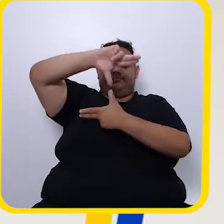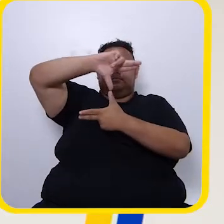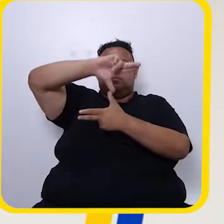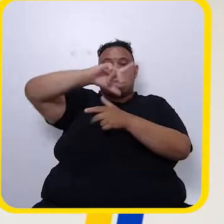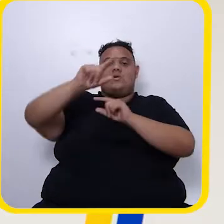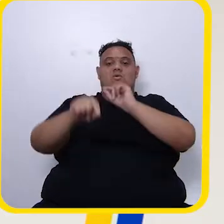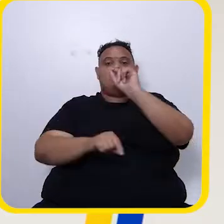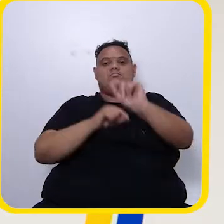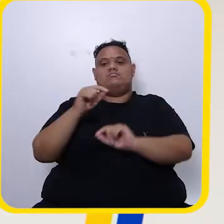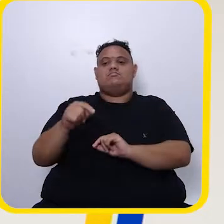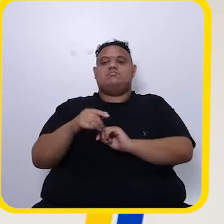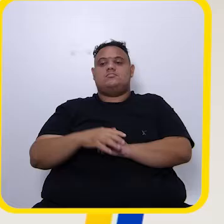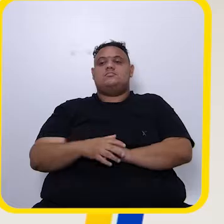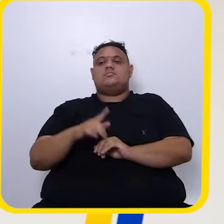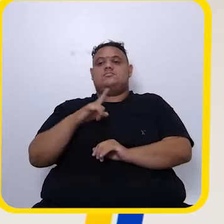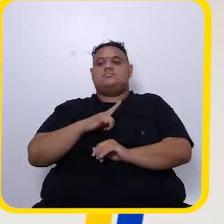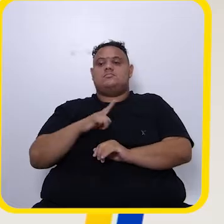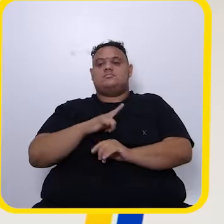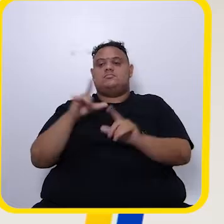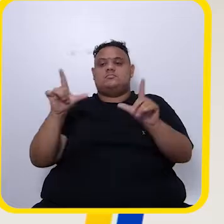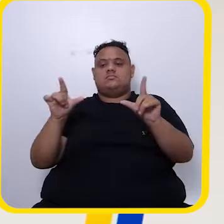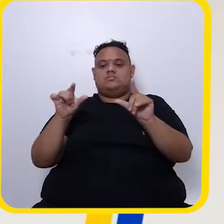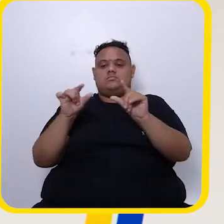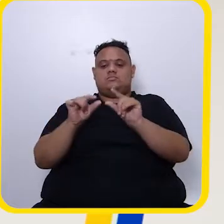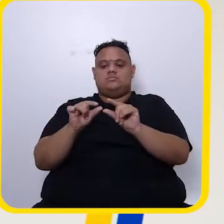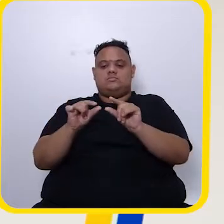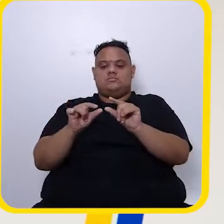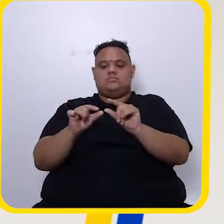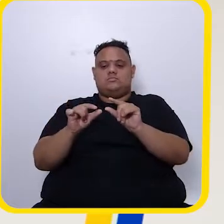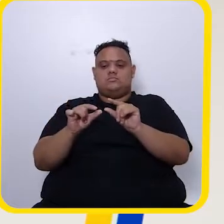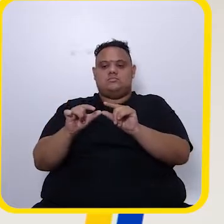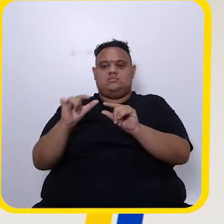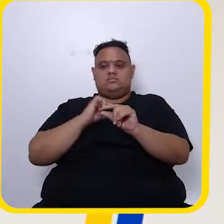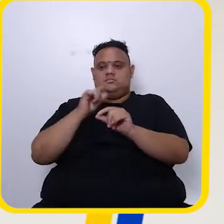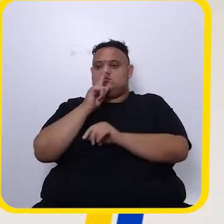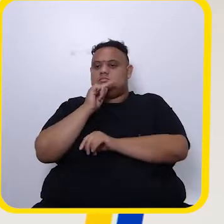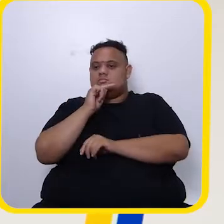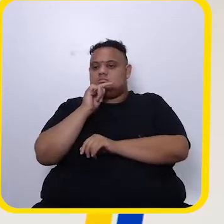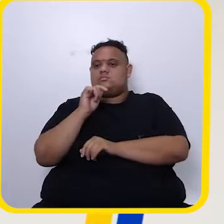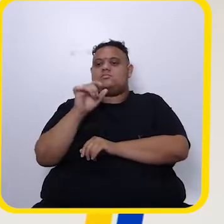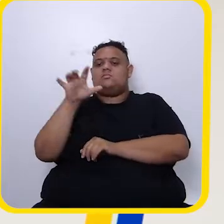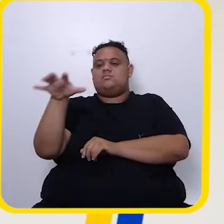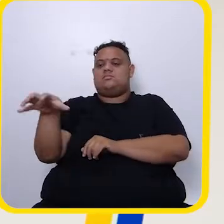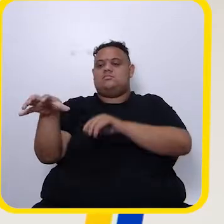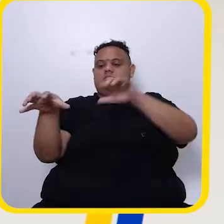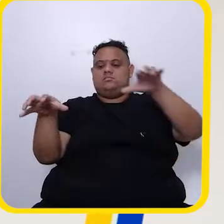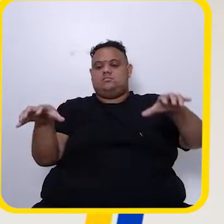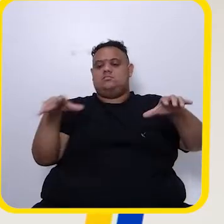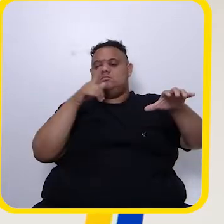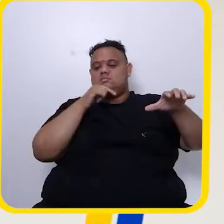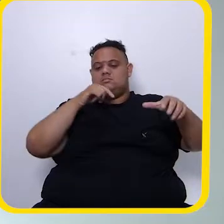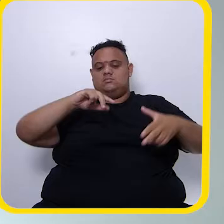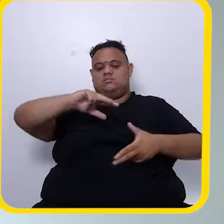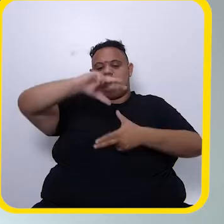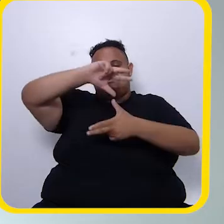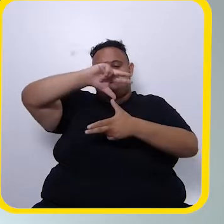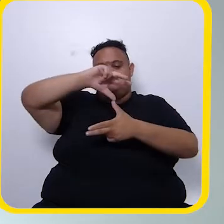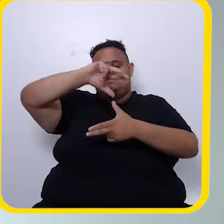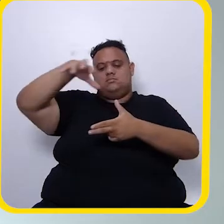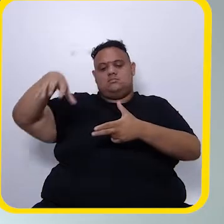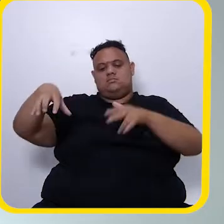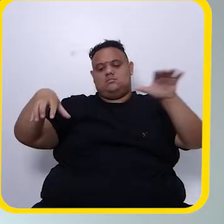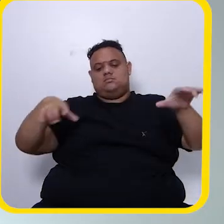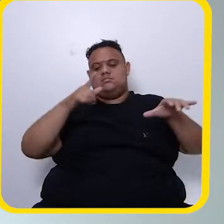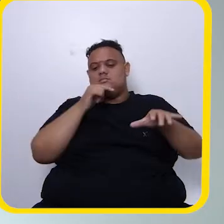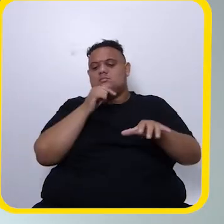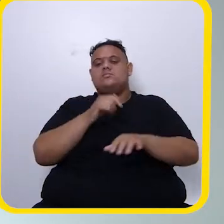um istmo, ou seja, uma estreita faixa de terra cercada de água, né, dos dois lados. Então,